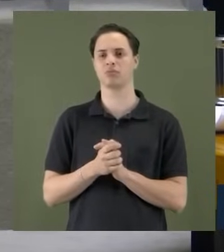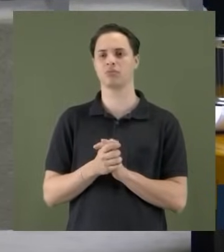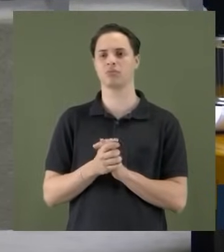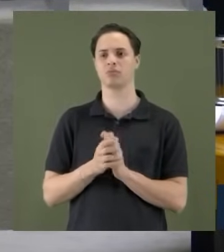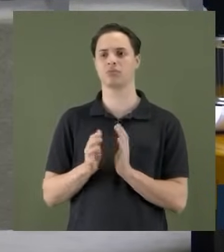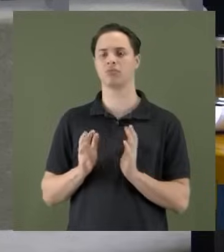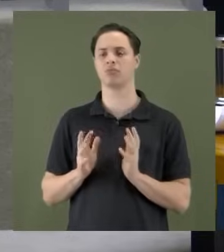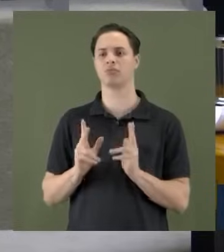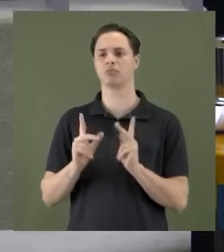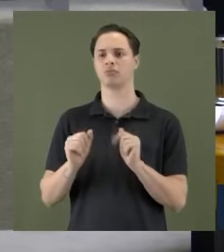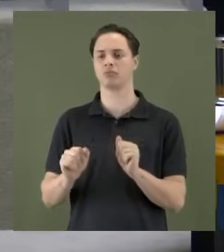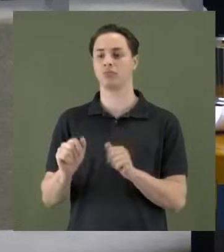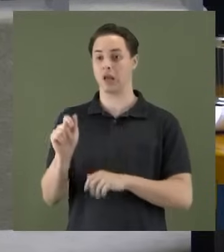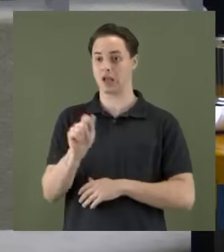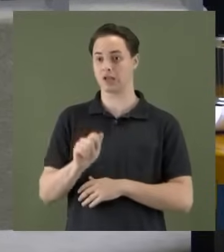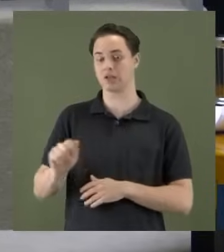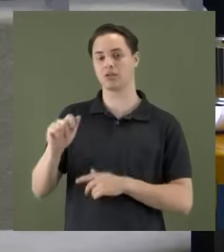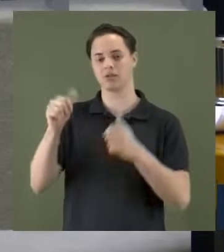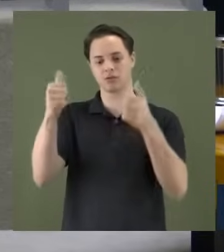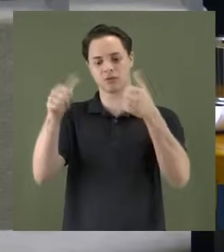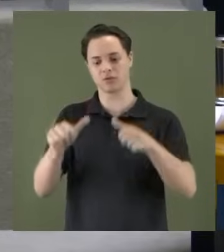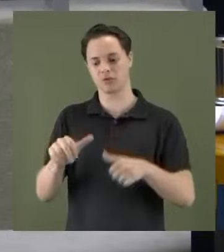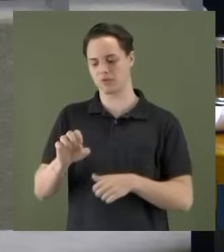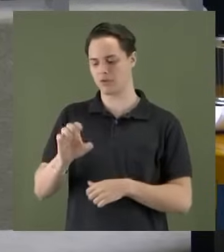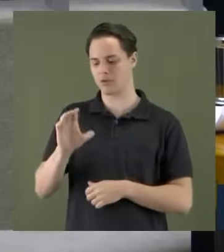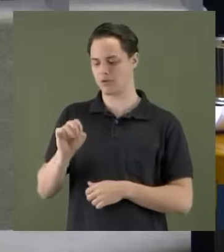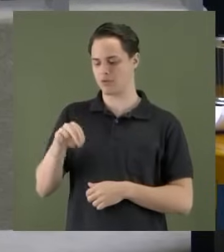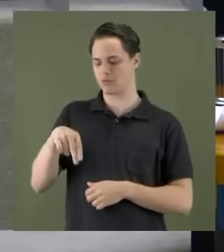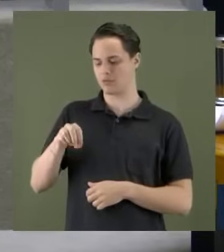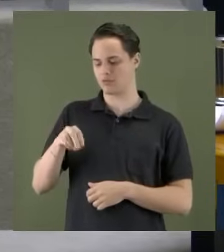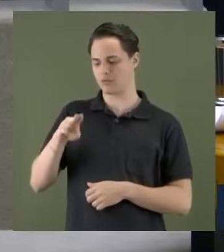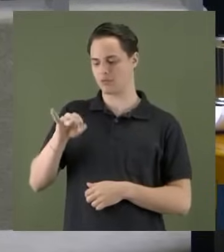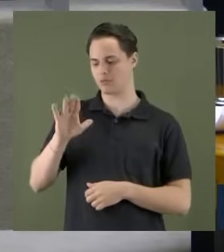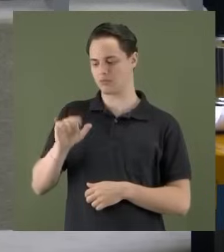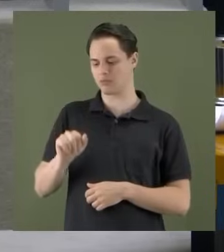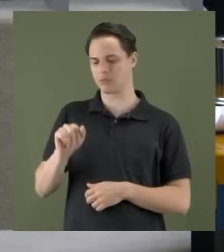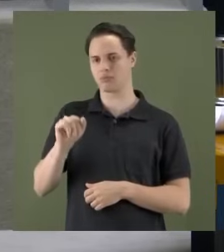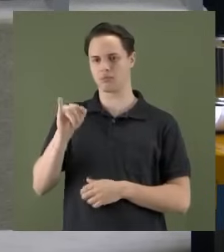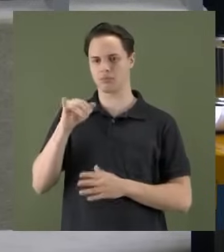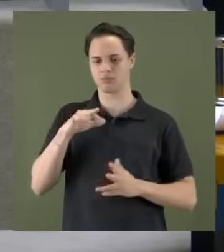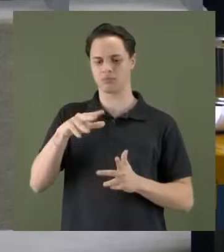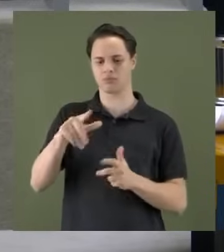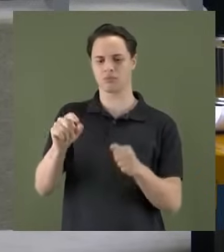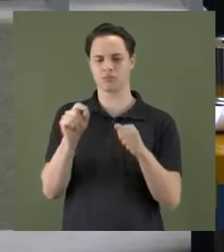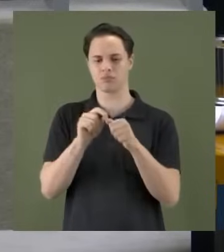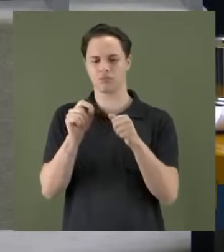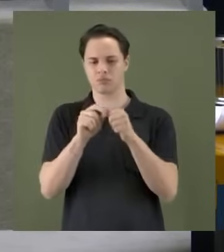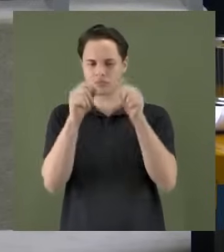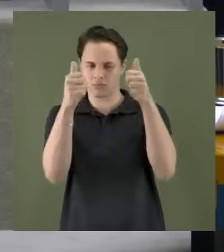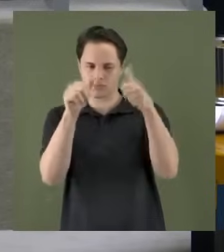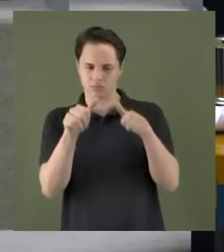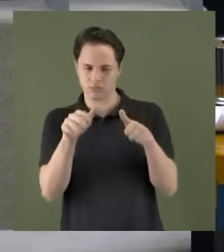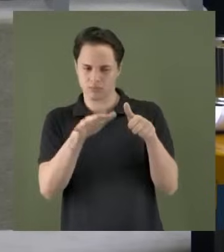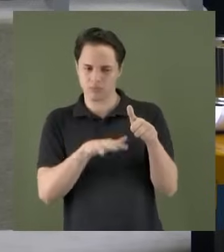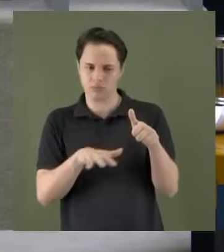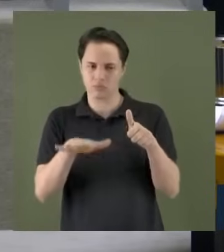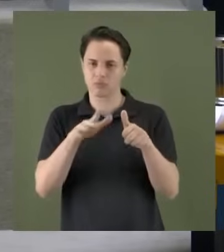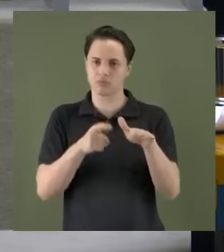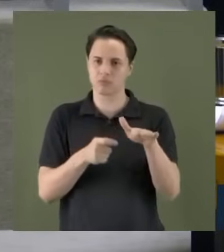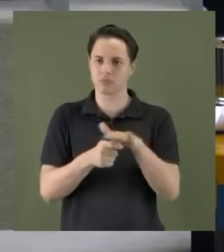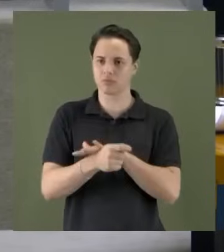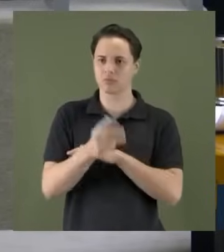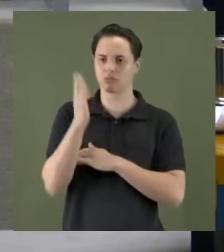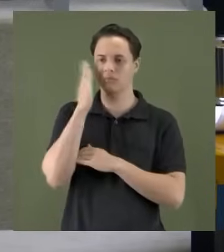de avaliação econômica internacionais que têm e medem os parâmetros para